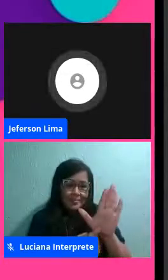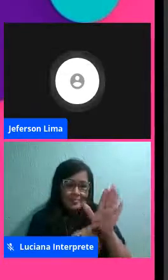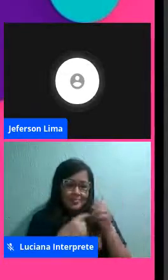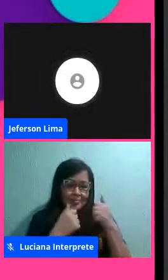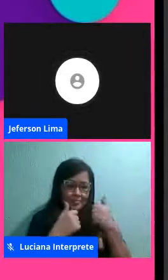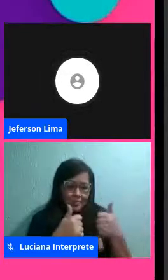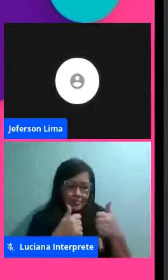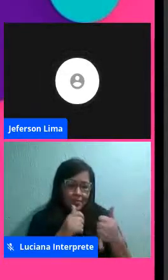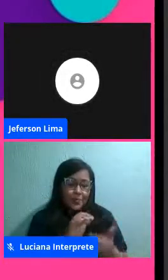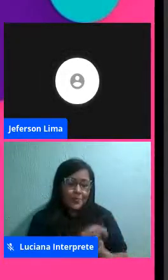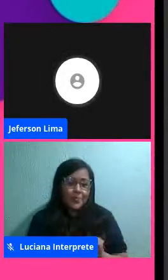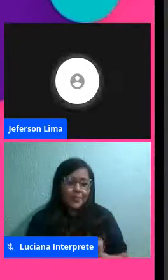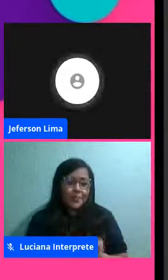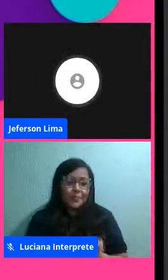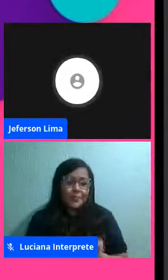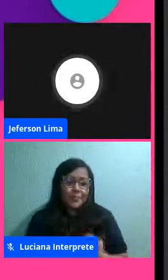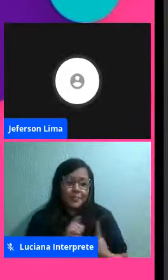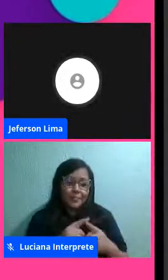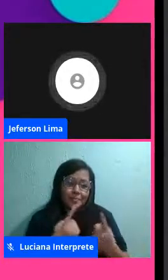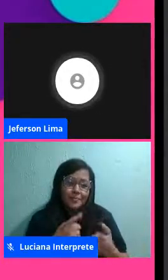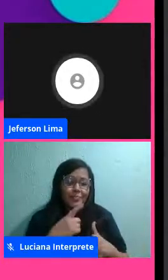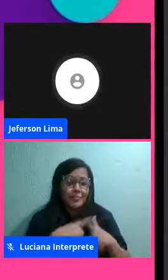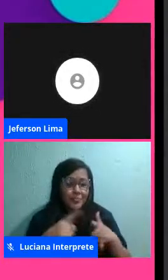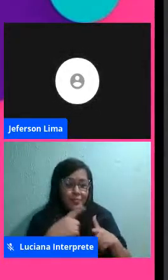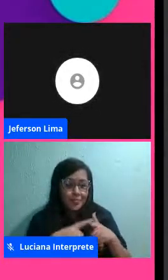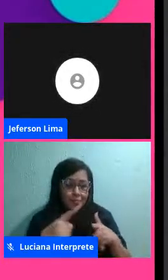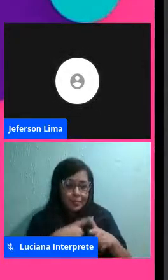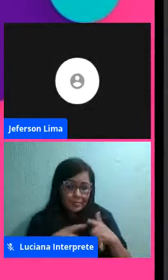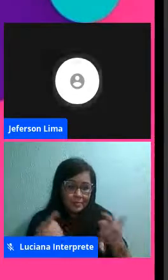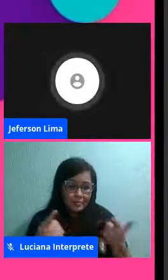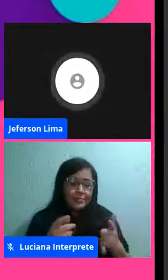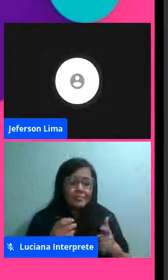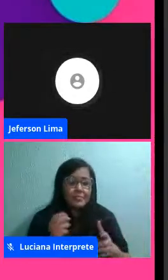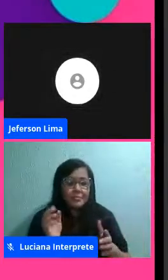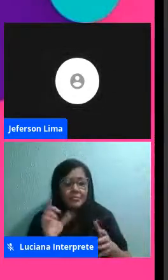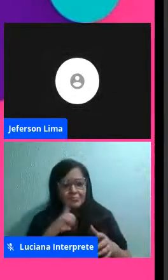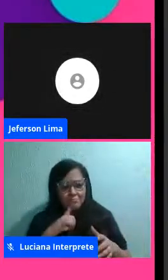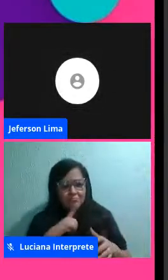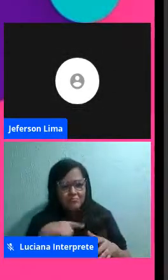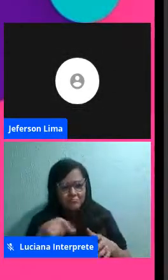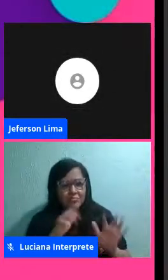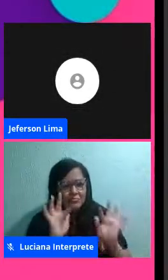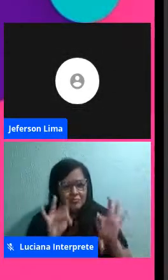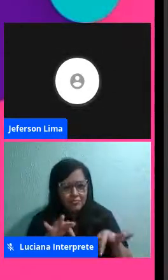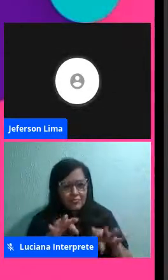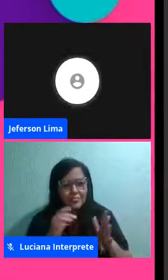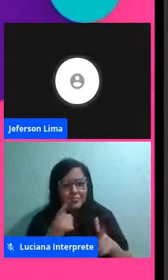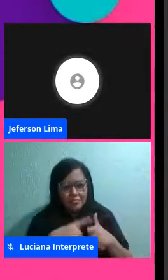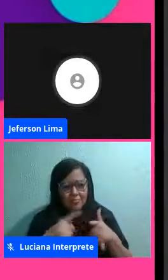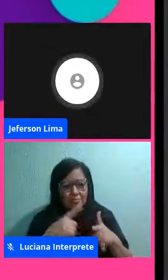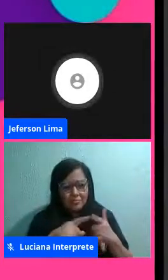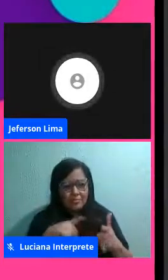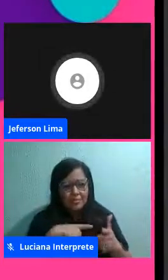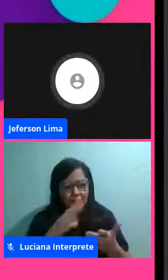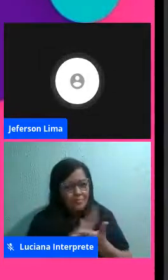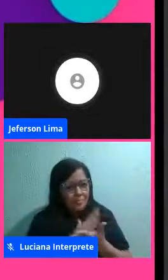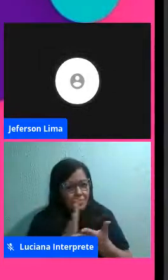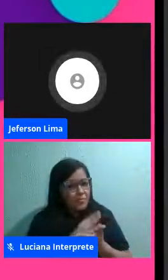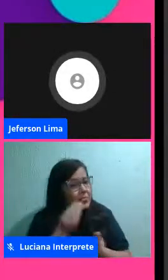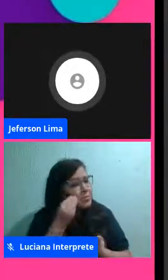Então, para isso, a gente teve alguns probleminhas técnicos agora aqui no final, mas mesmo assim a gente vai conseguir